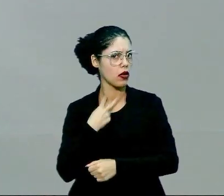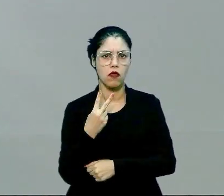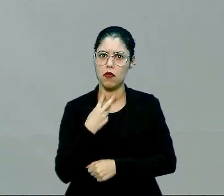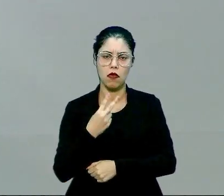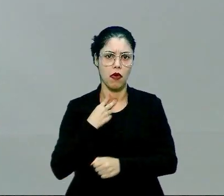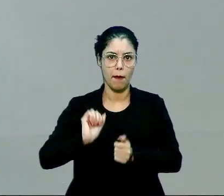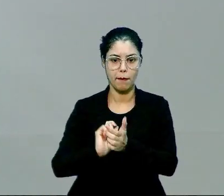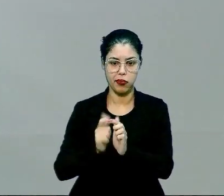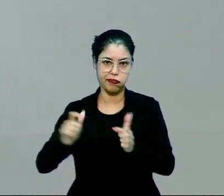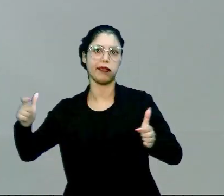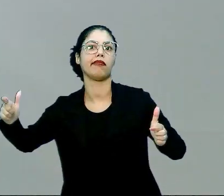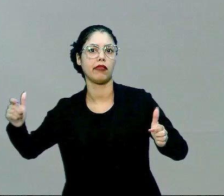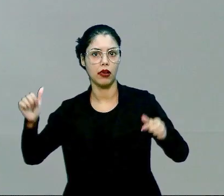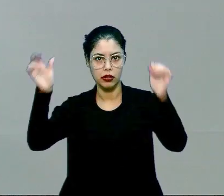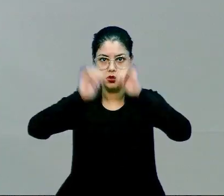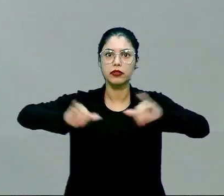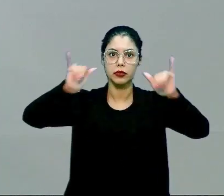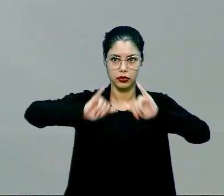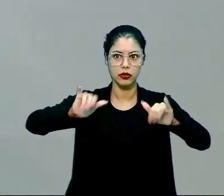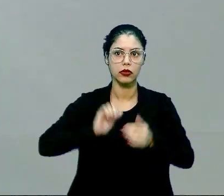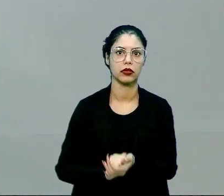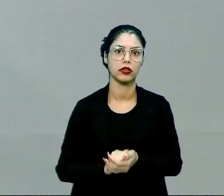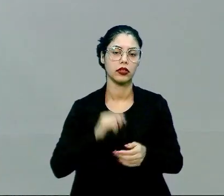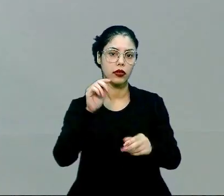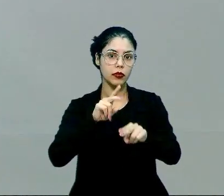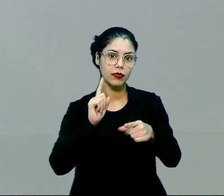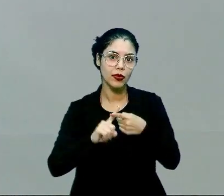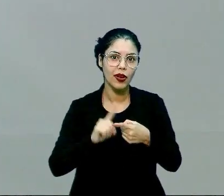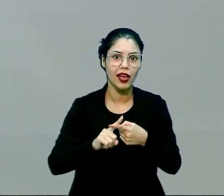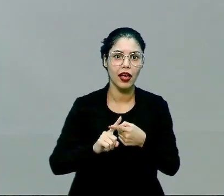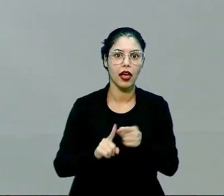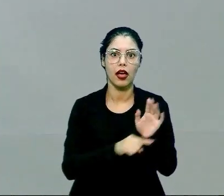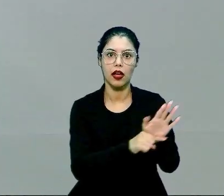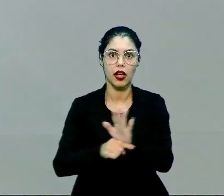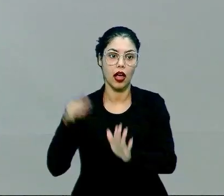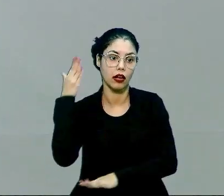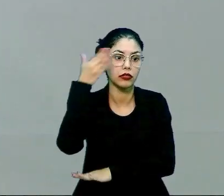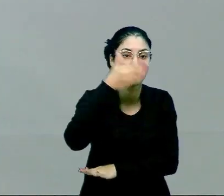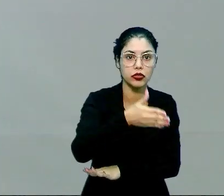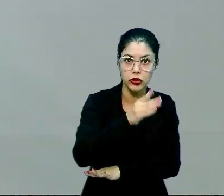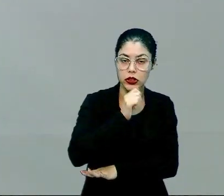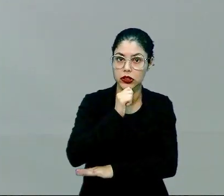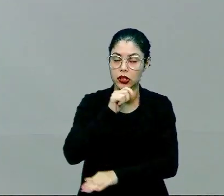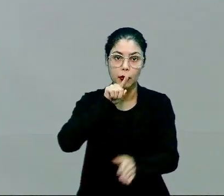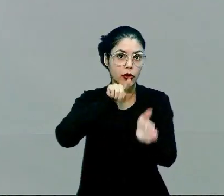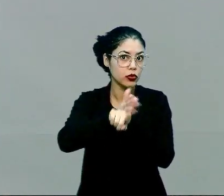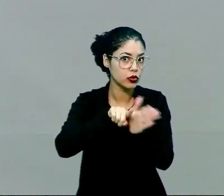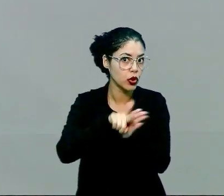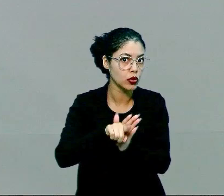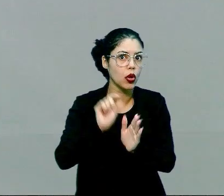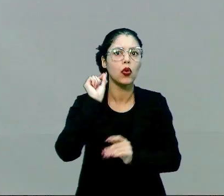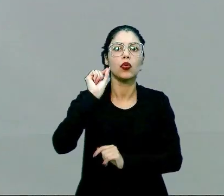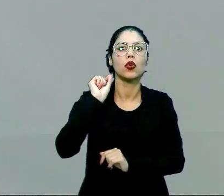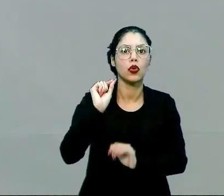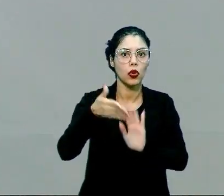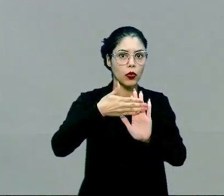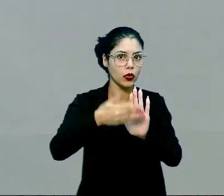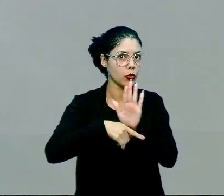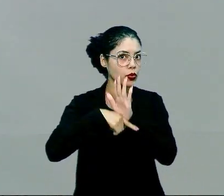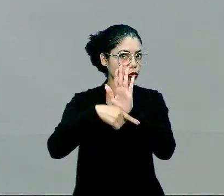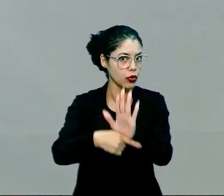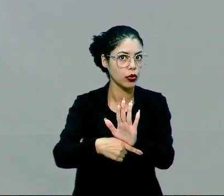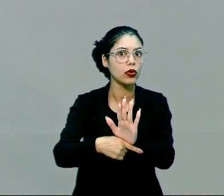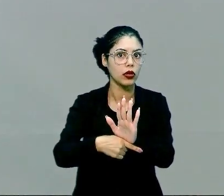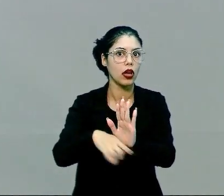pode extrapolar as informações, a gente fica ali condicionado ao que está sendo perguntado, o que está sendo